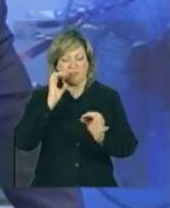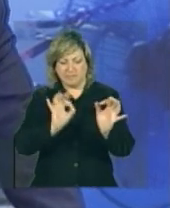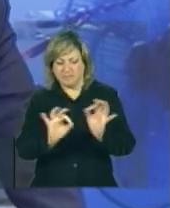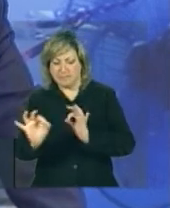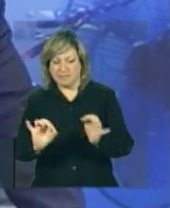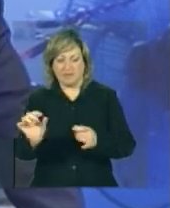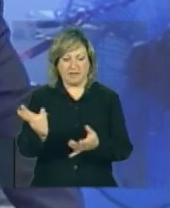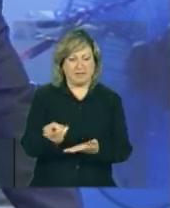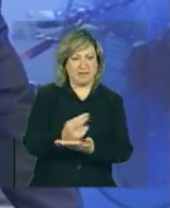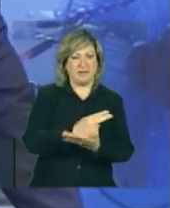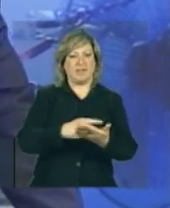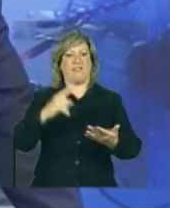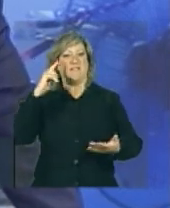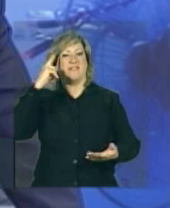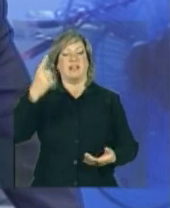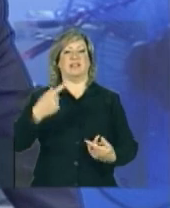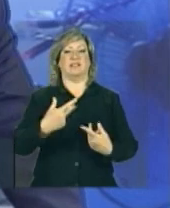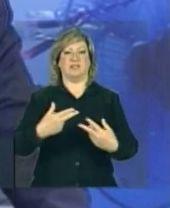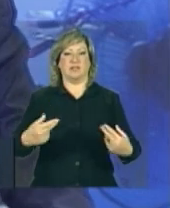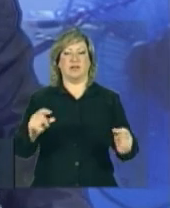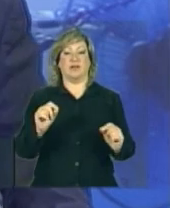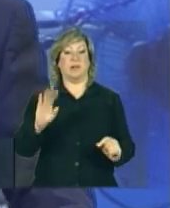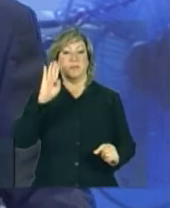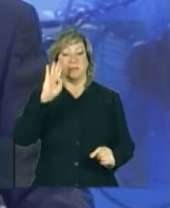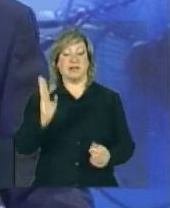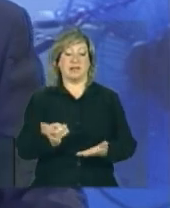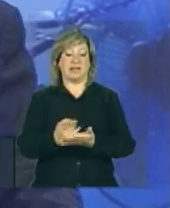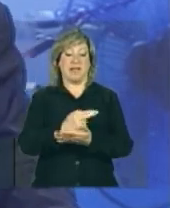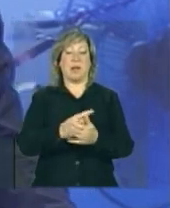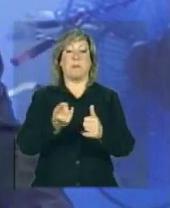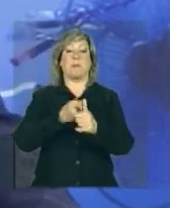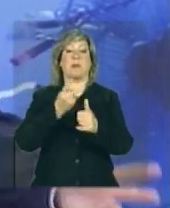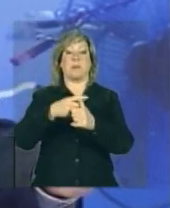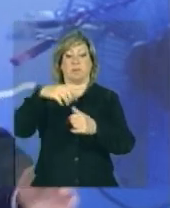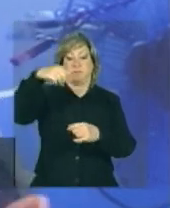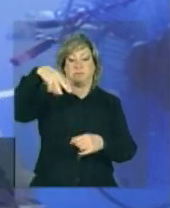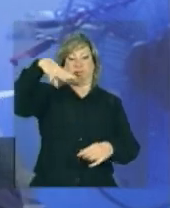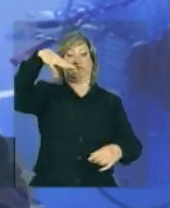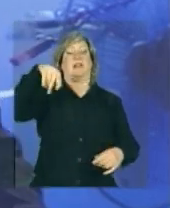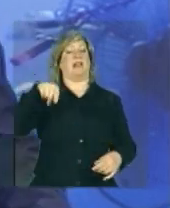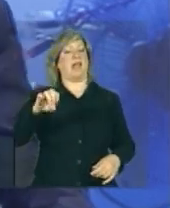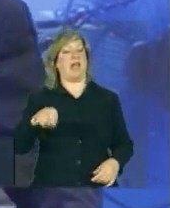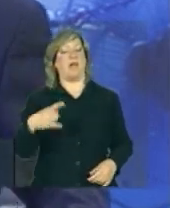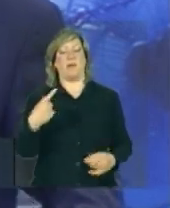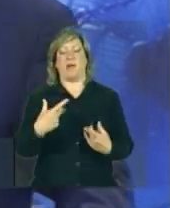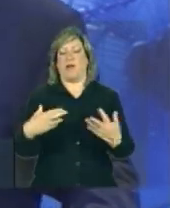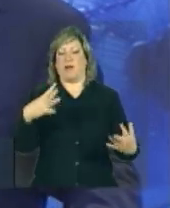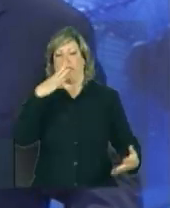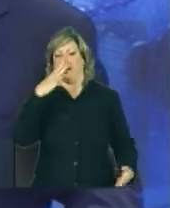suas invenções, inclusive o desenho da primeira lâmpada. Realmente é uma coisa...